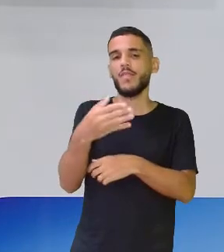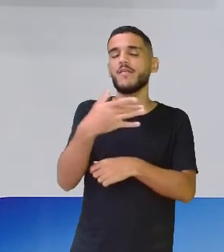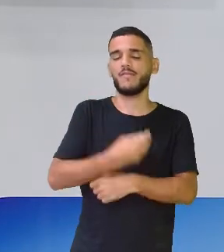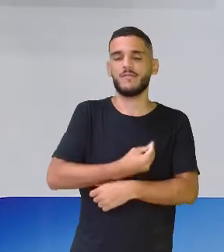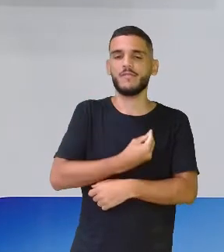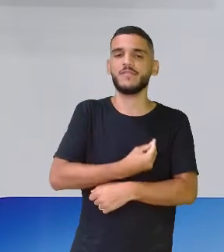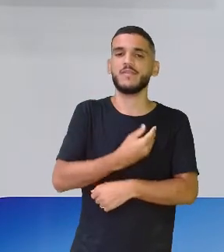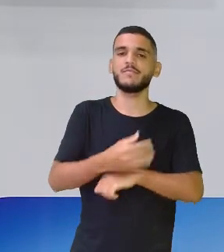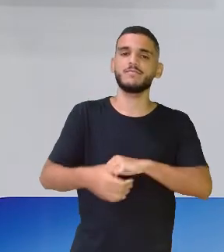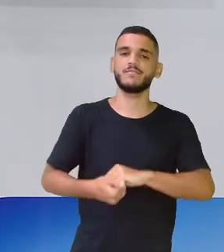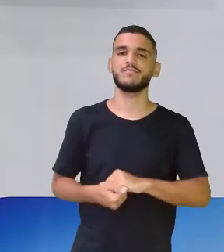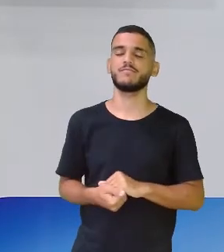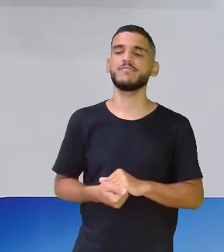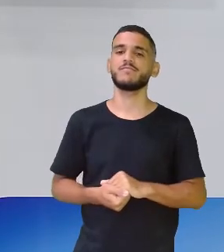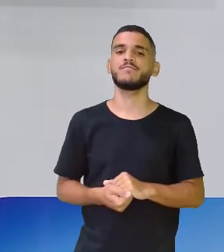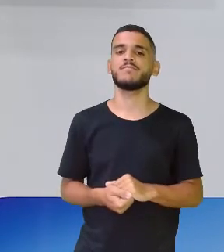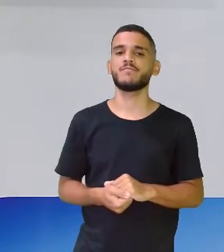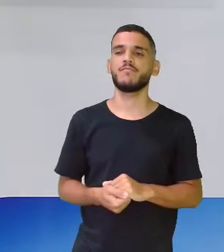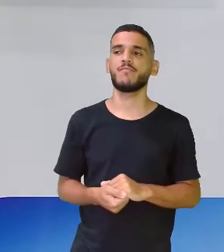tá, gente?